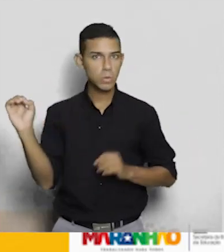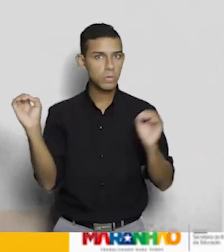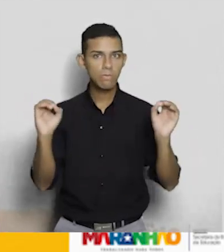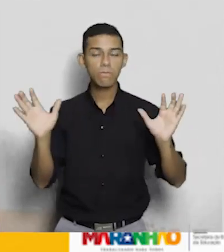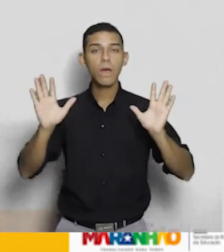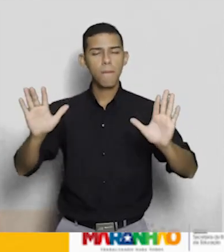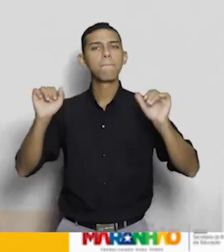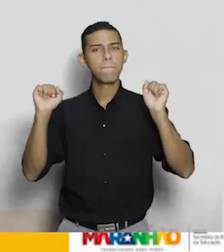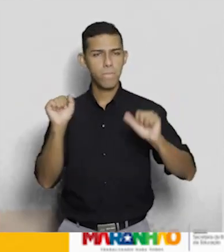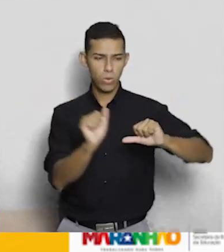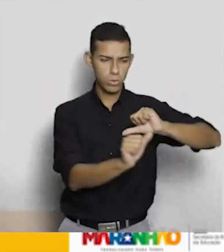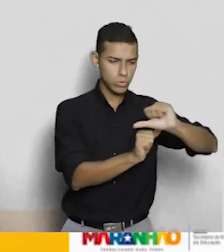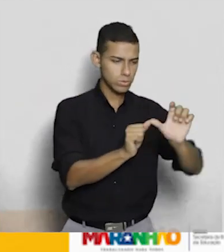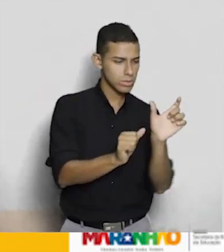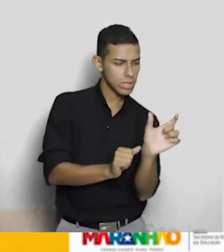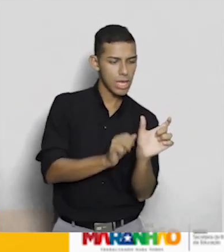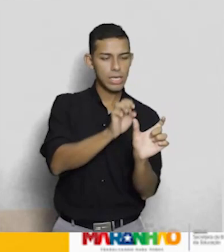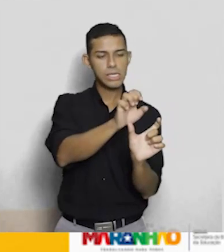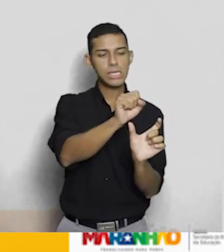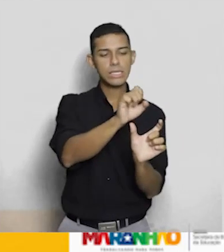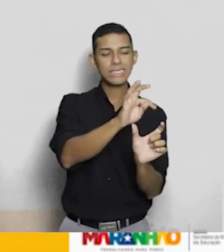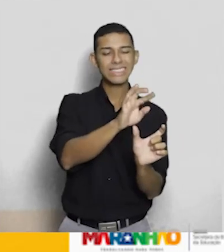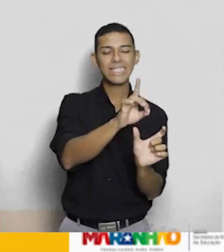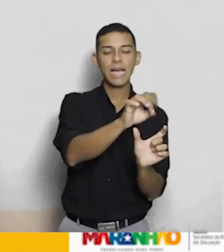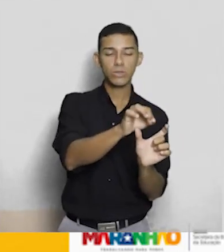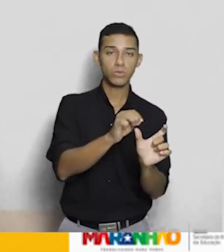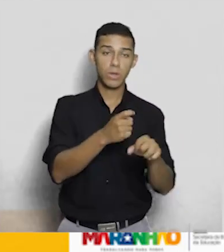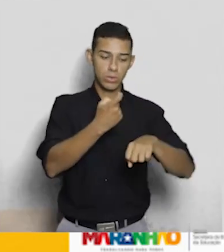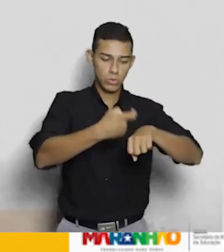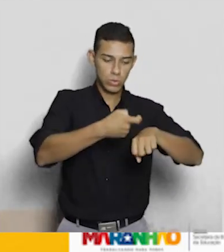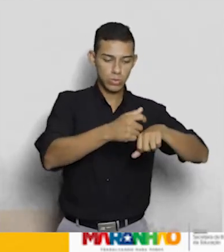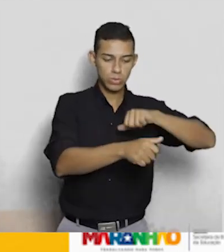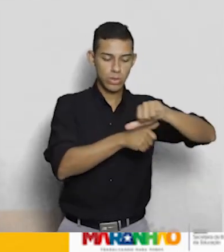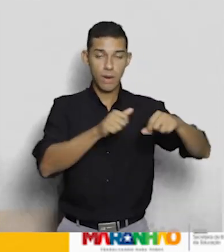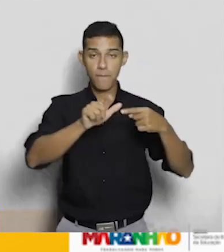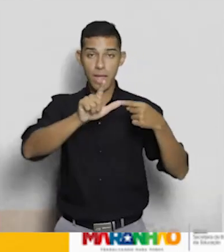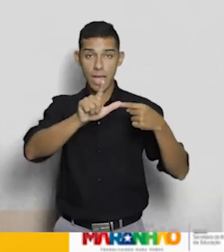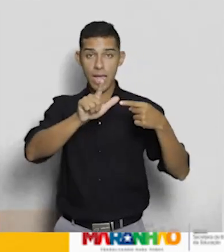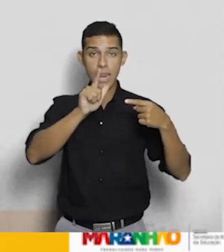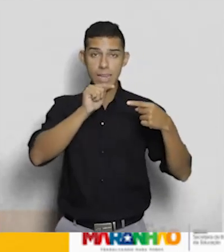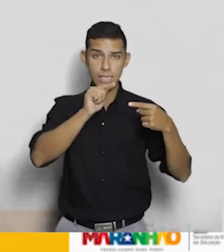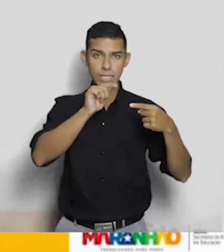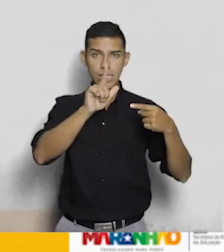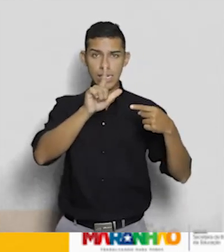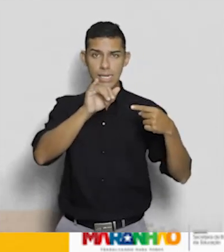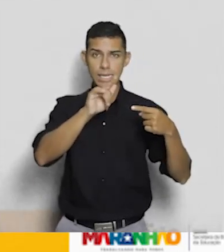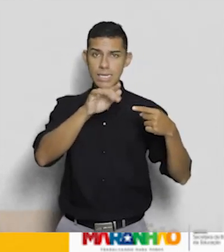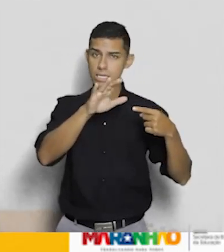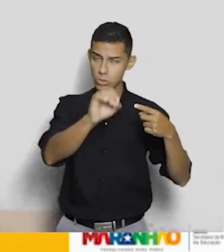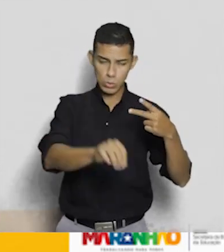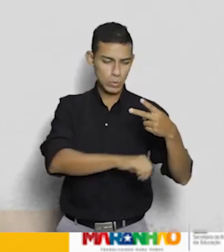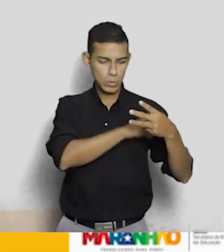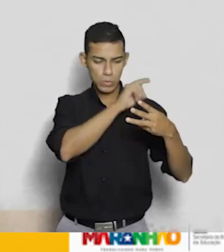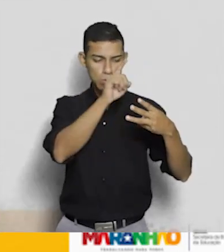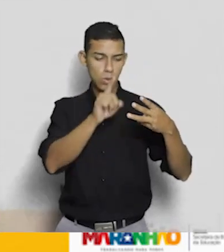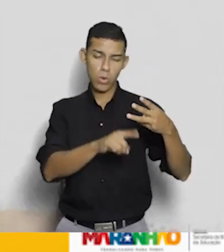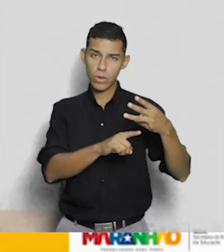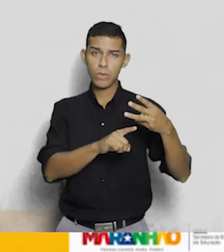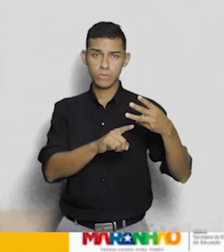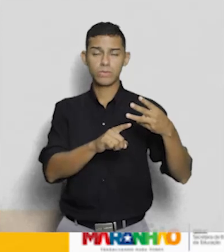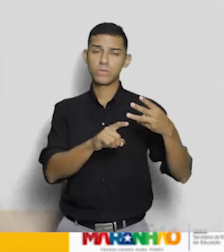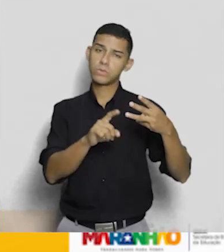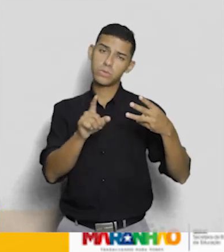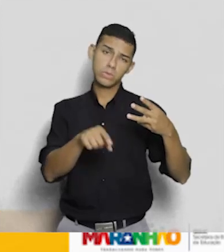sofrer mudança de estado, sólido se tornar líquido, certo? Pode haver a